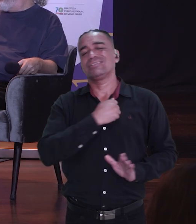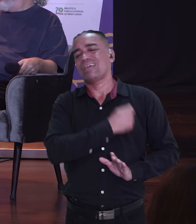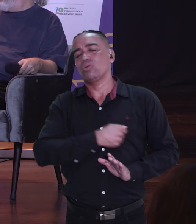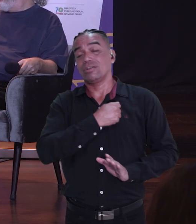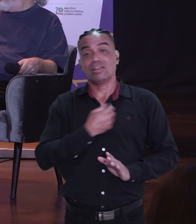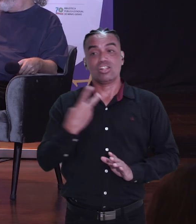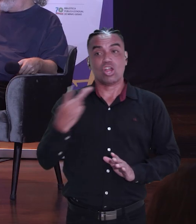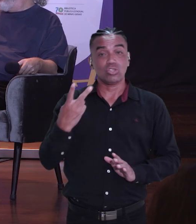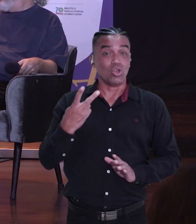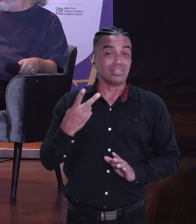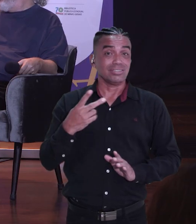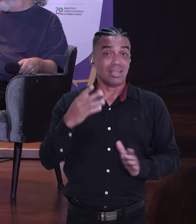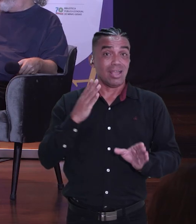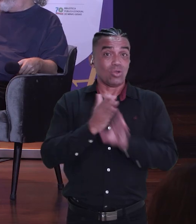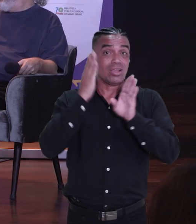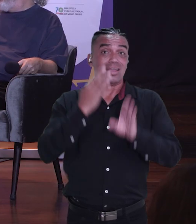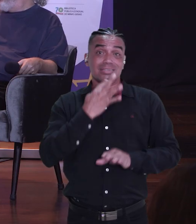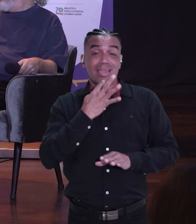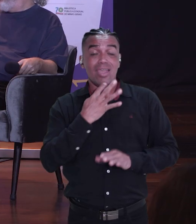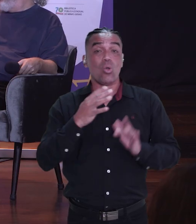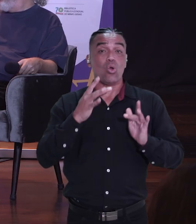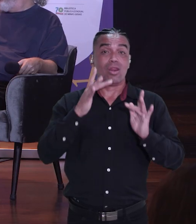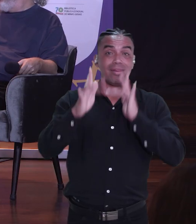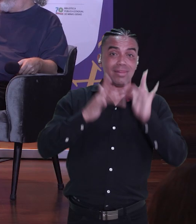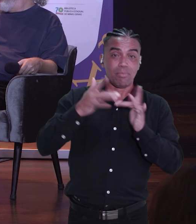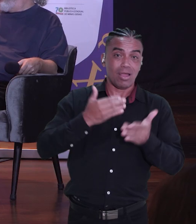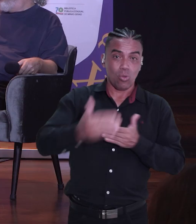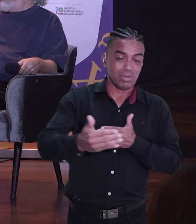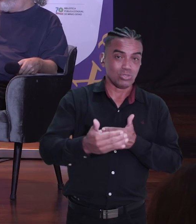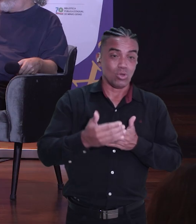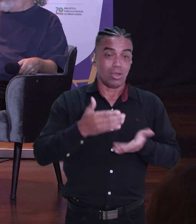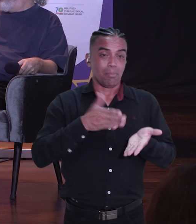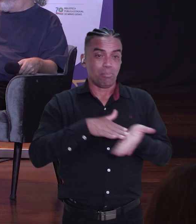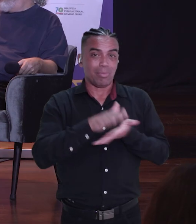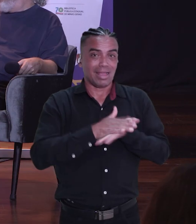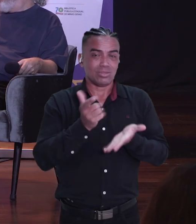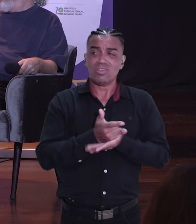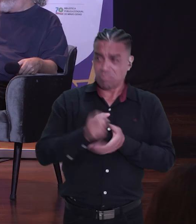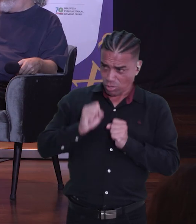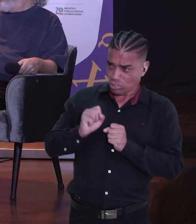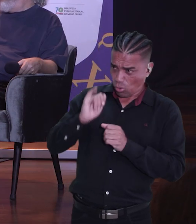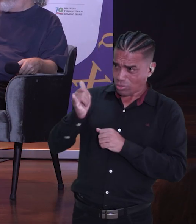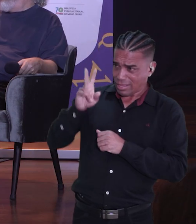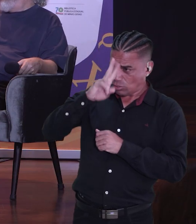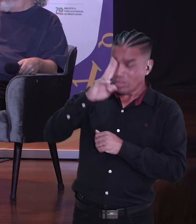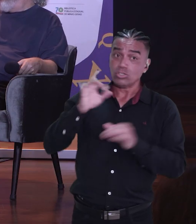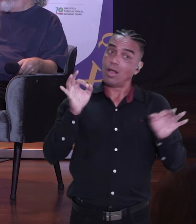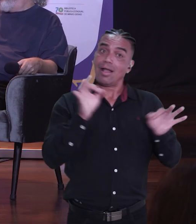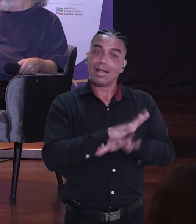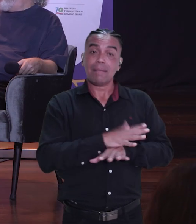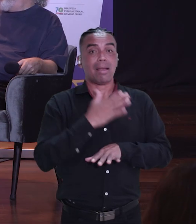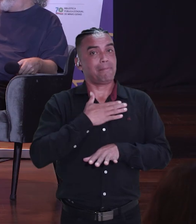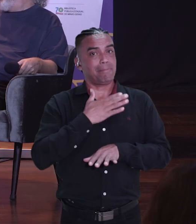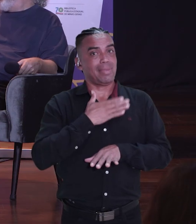conhecemos e começamos a namorar exatamente na véspera do lançamento do Chega de Saudade. Posso contar a história do autor? Pode, mas deixa eu só